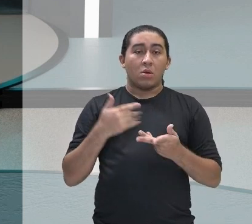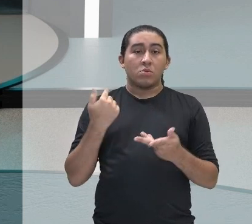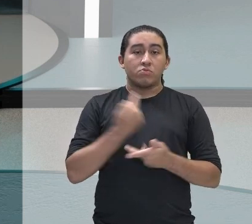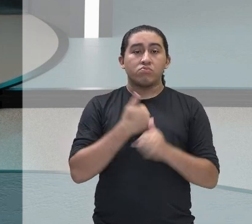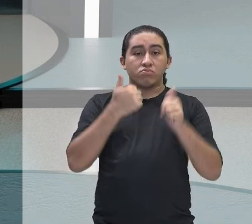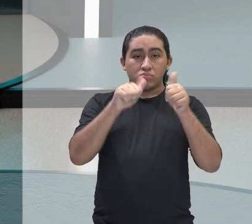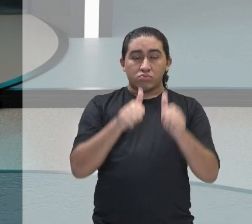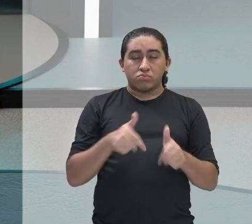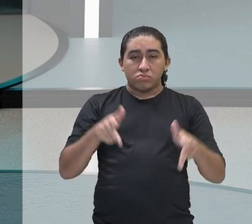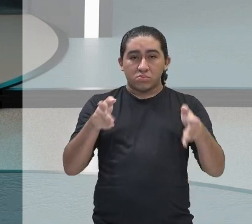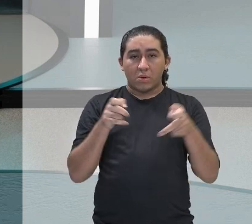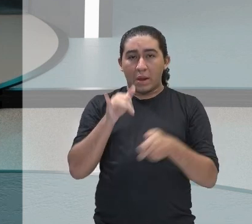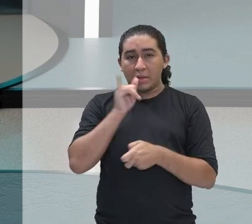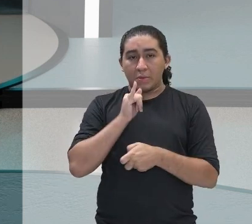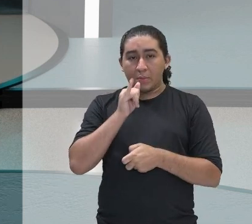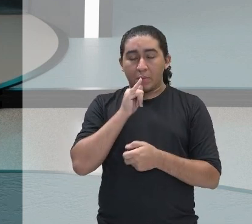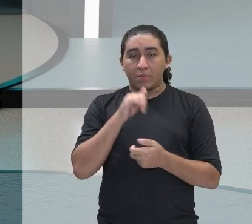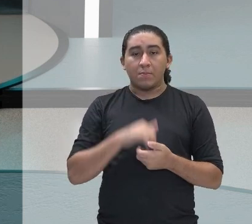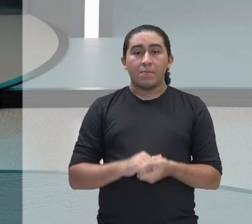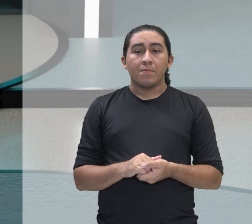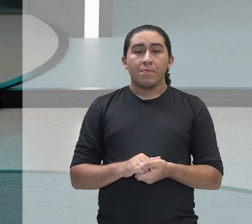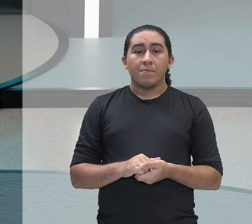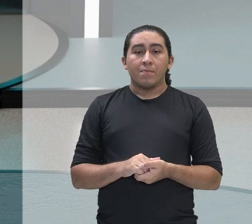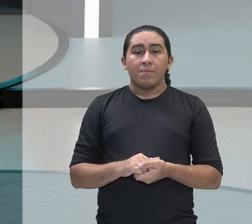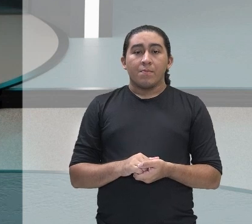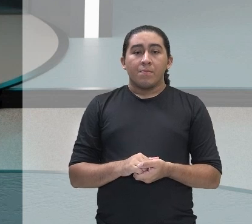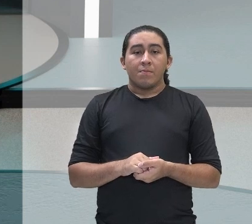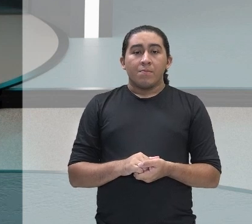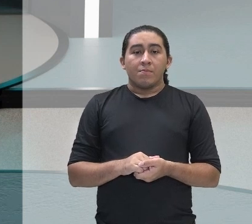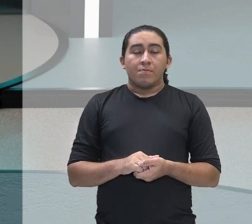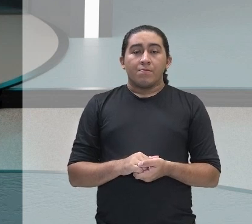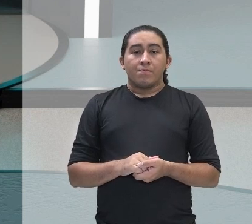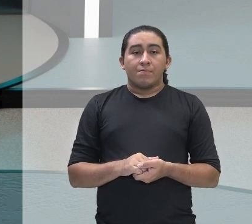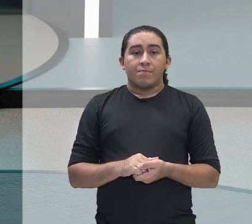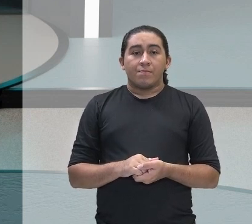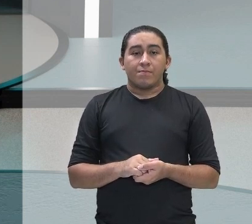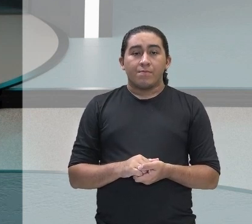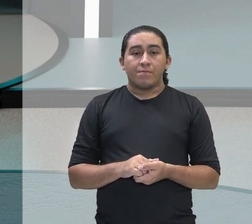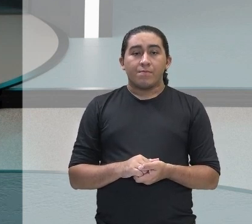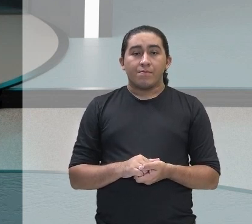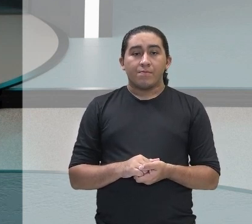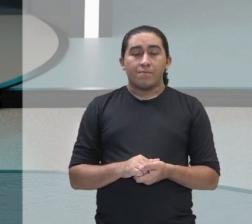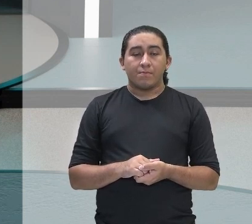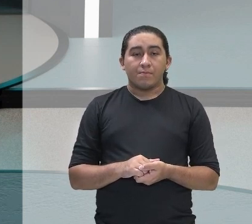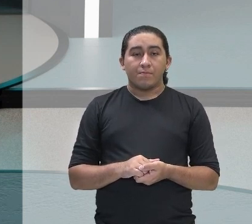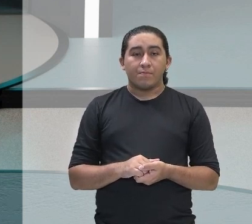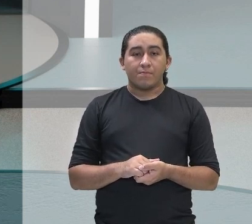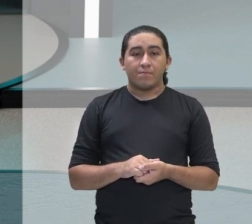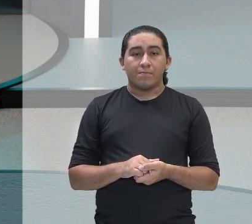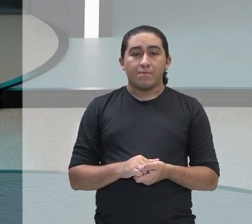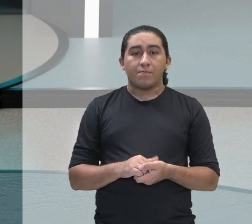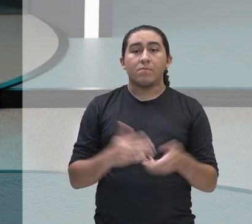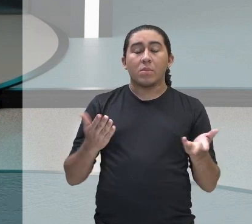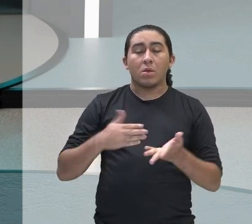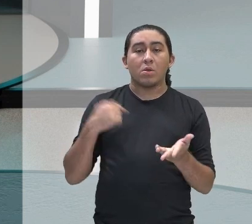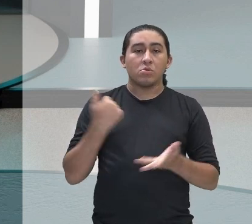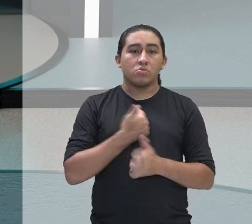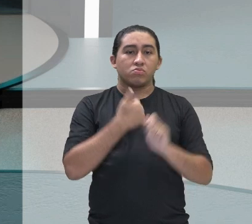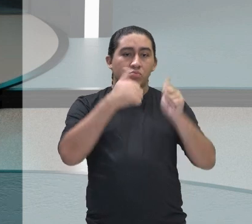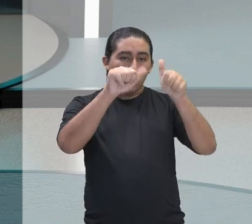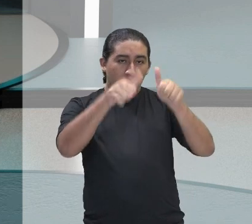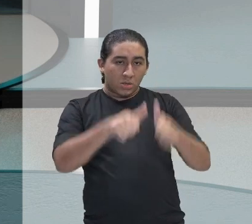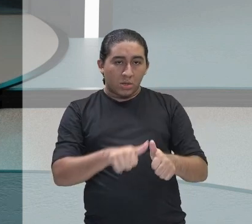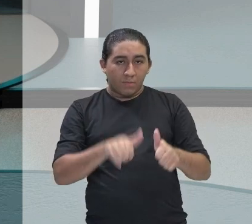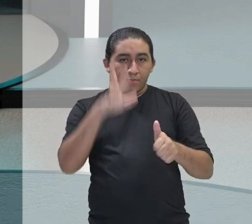observar o exemplo. Tem uma derivação prefixal e sufixal, agora a gente vai observar dentro